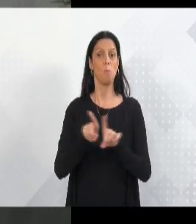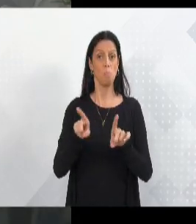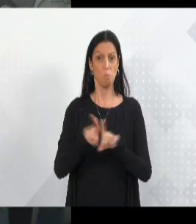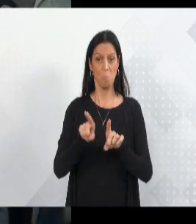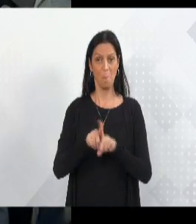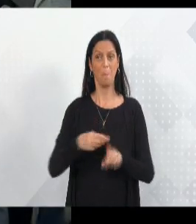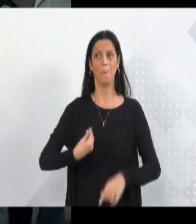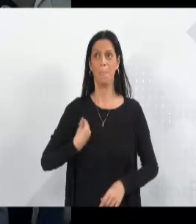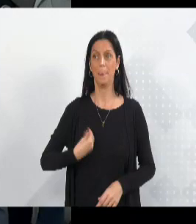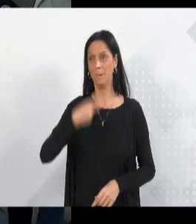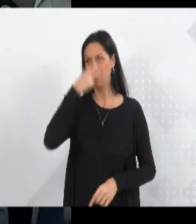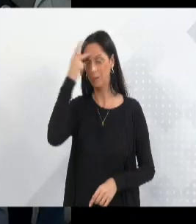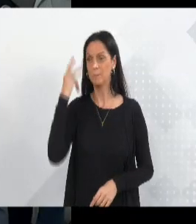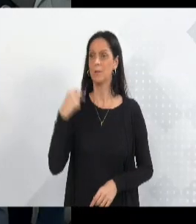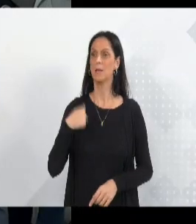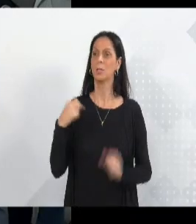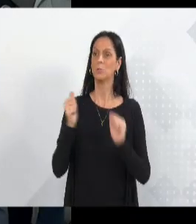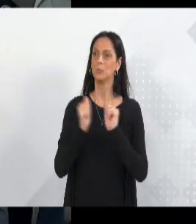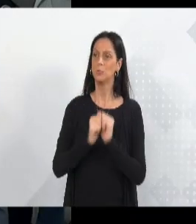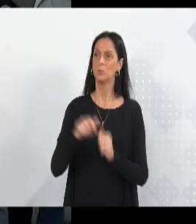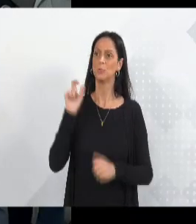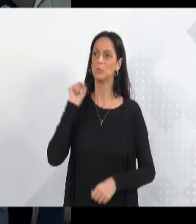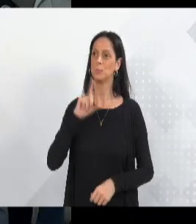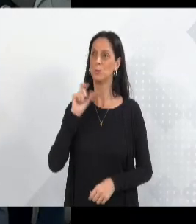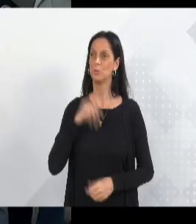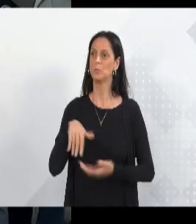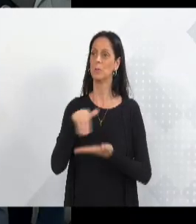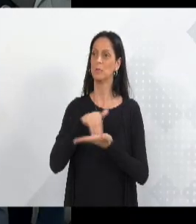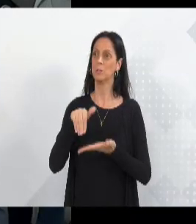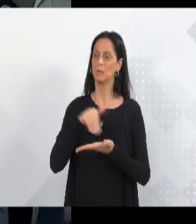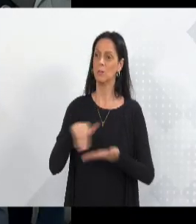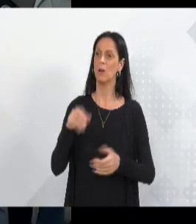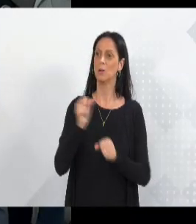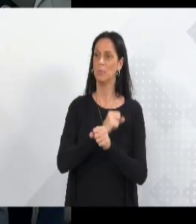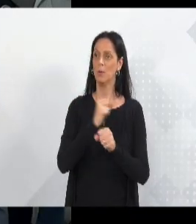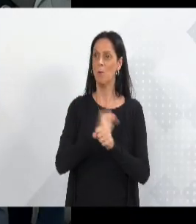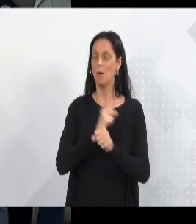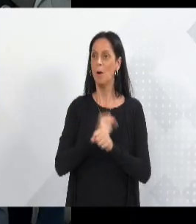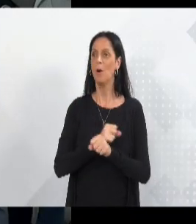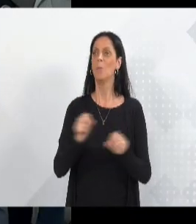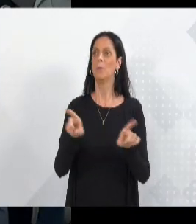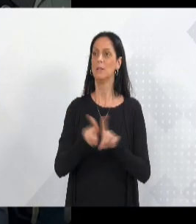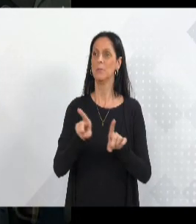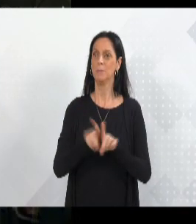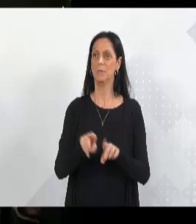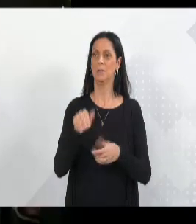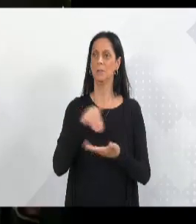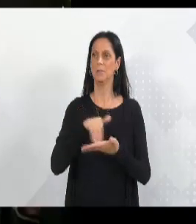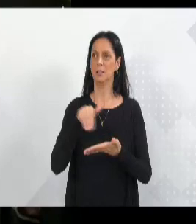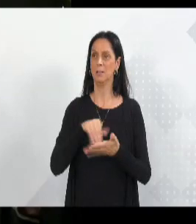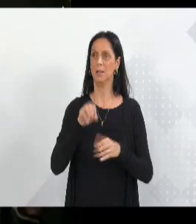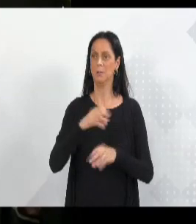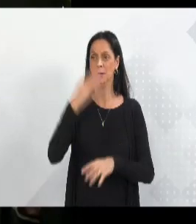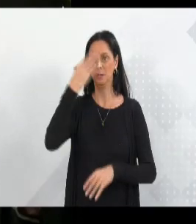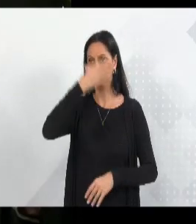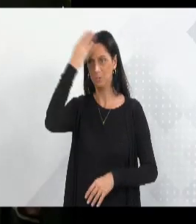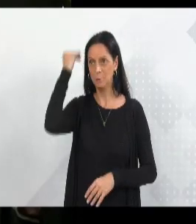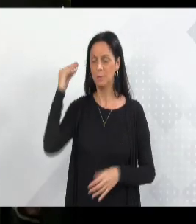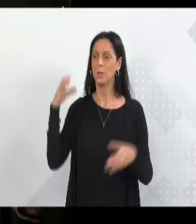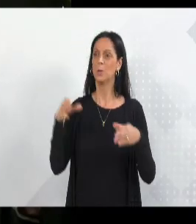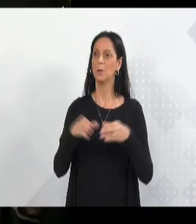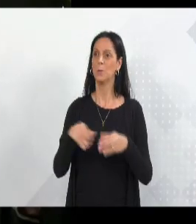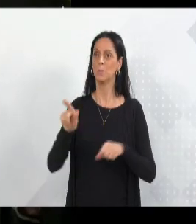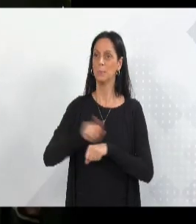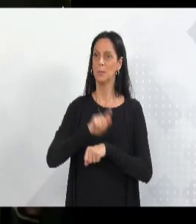público que estava lá, eu, o vereador Maurício, o secretário de obras, secretário de educação, mais a gestão, toda a equipe